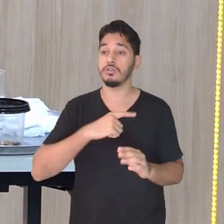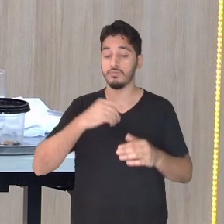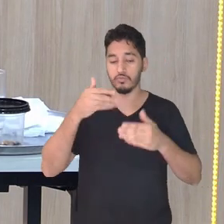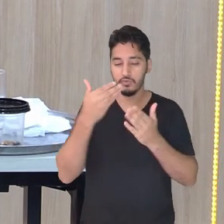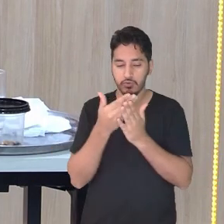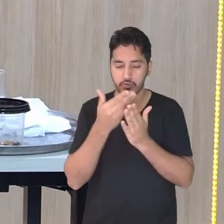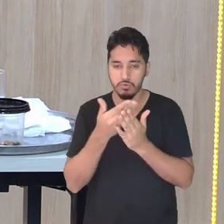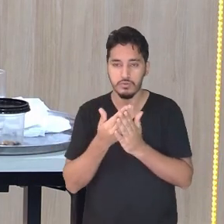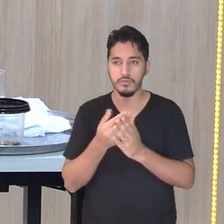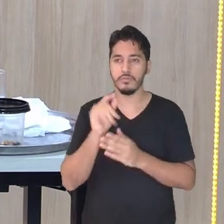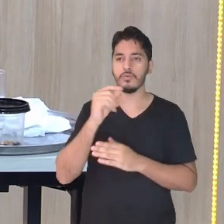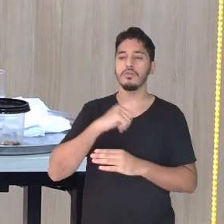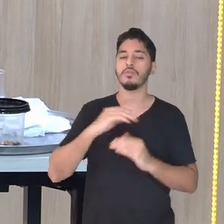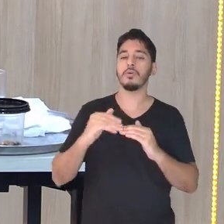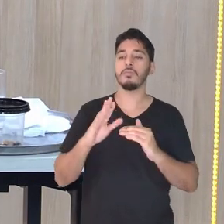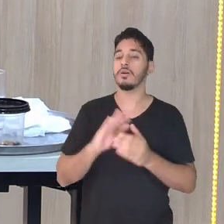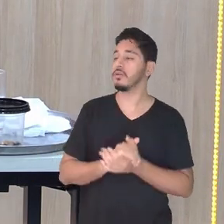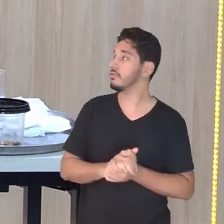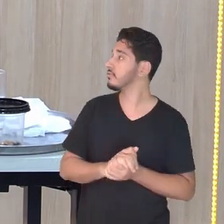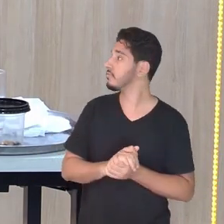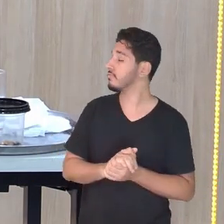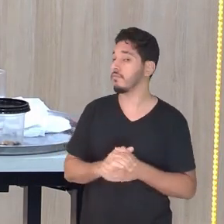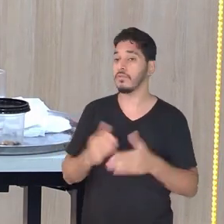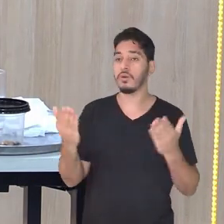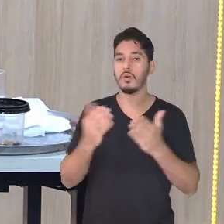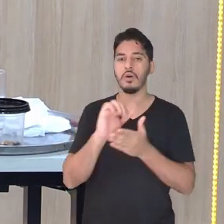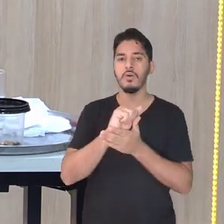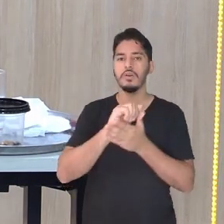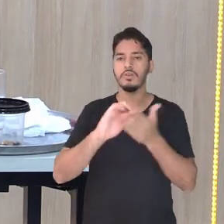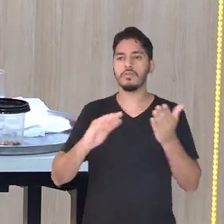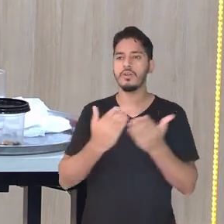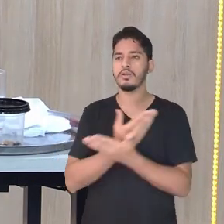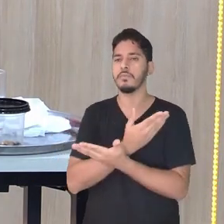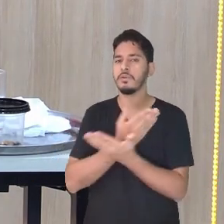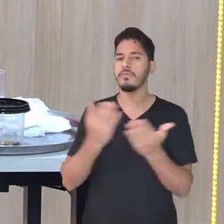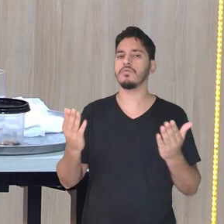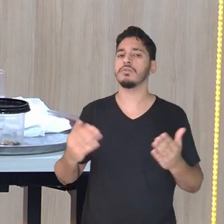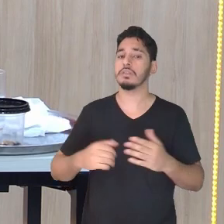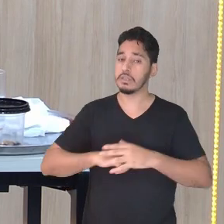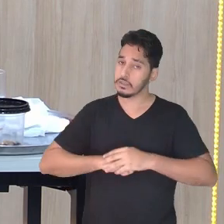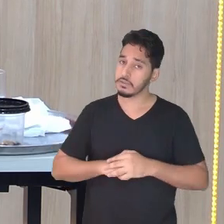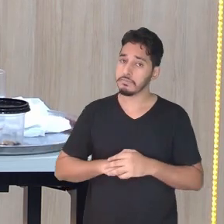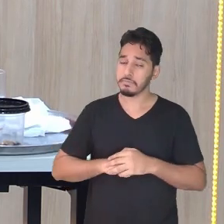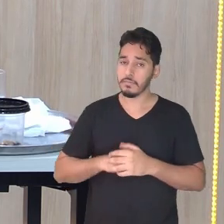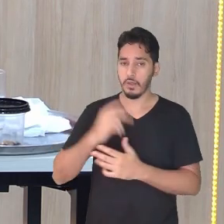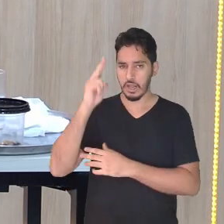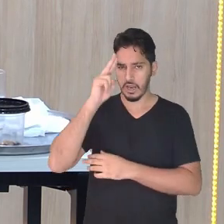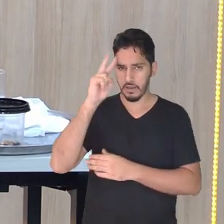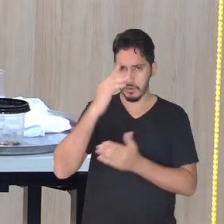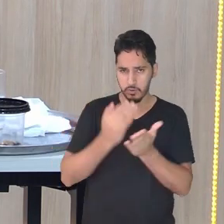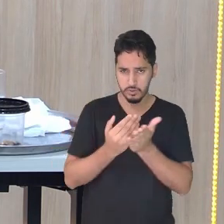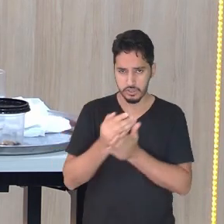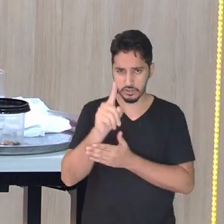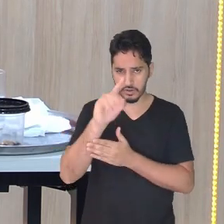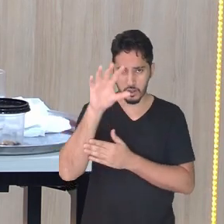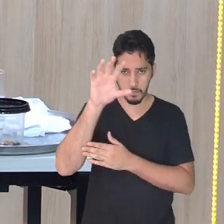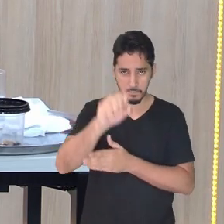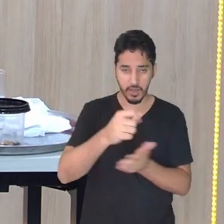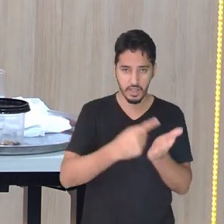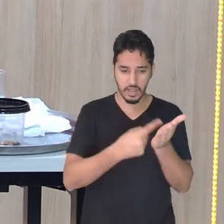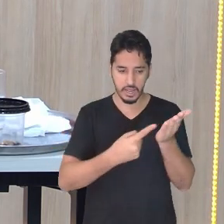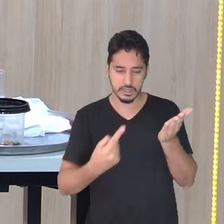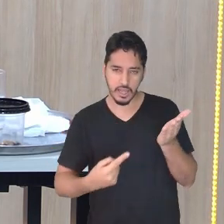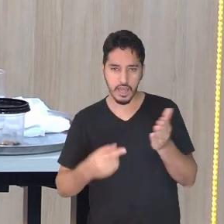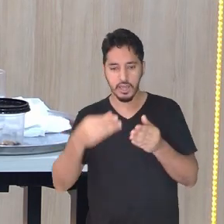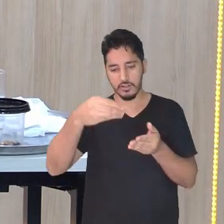estudando. O que é que eu tenho mais? Eu tenho agora uma atividade para vocês, pessoal. Lembra que no início da aula eu pedi para vocês pegarem um